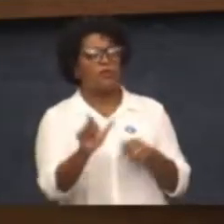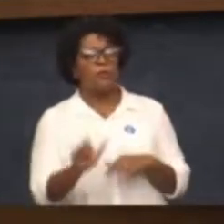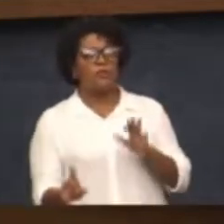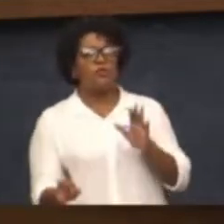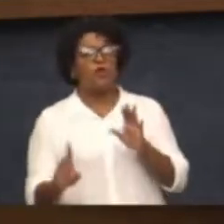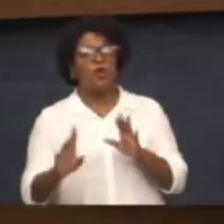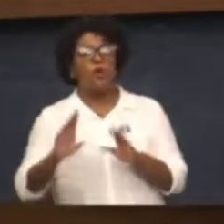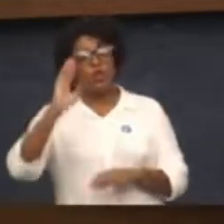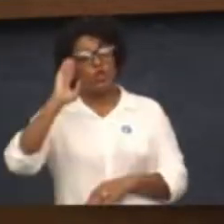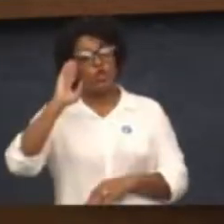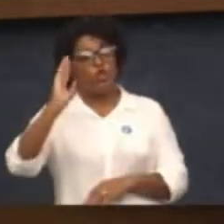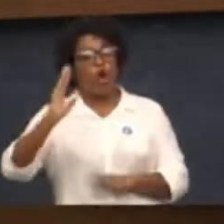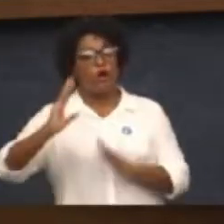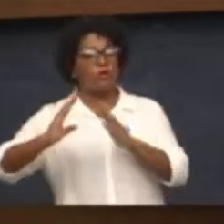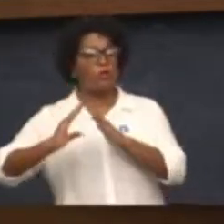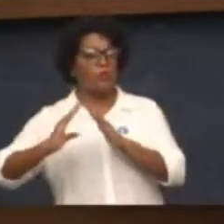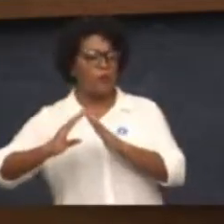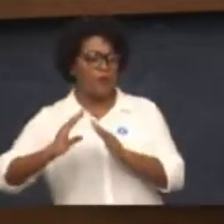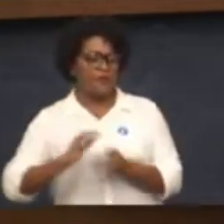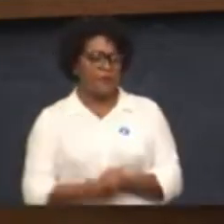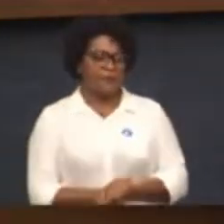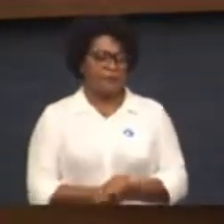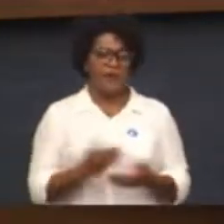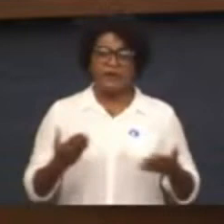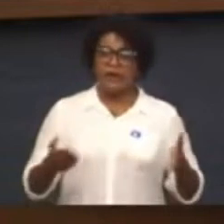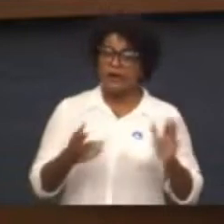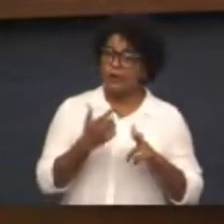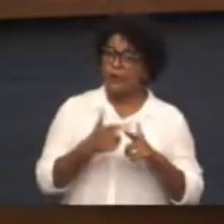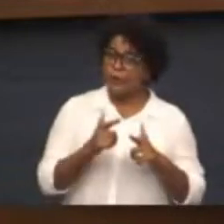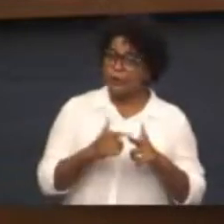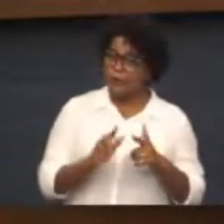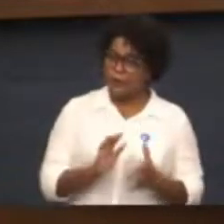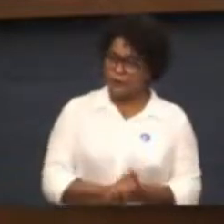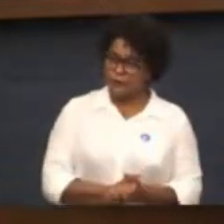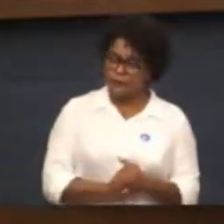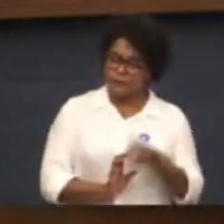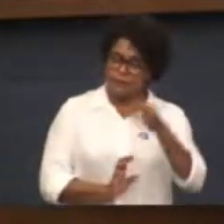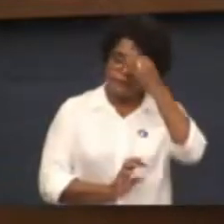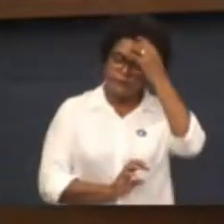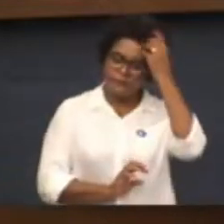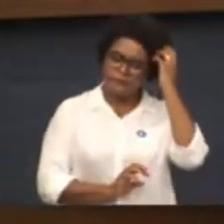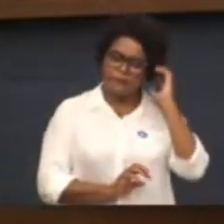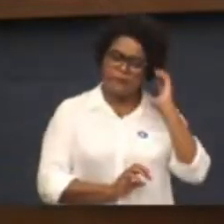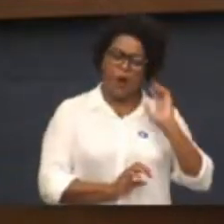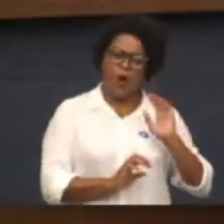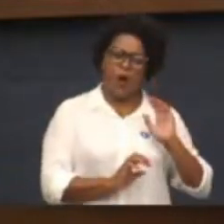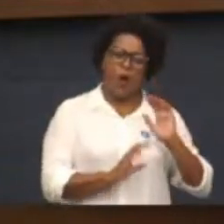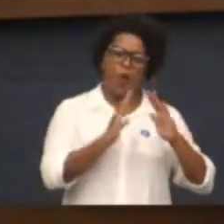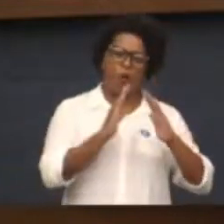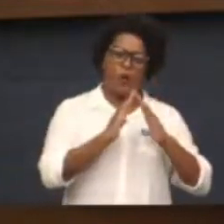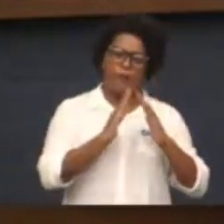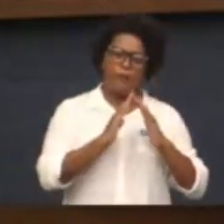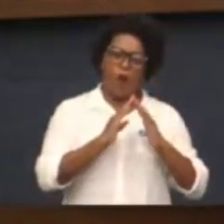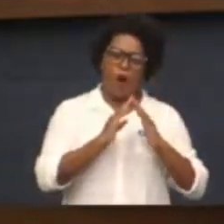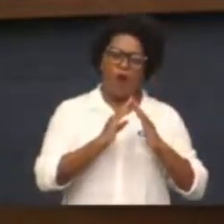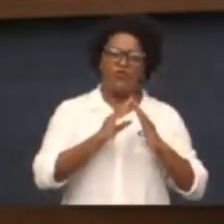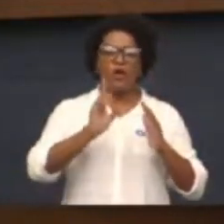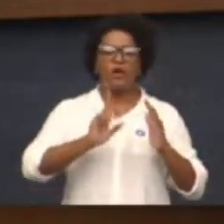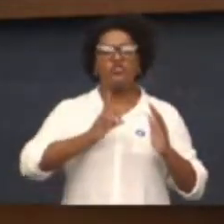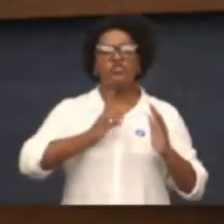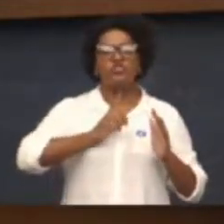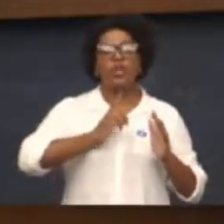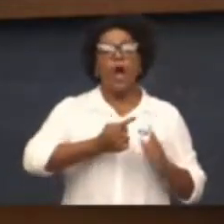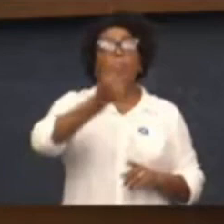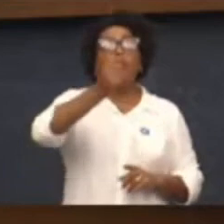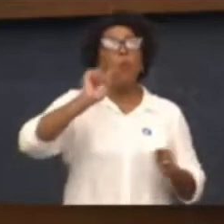imóvel. E aí vem o problema. O imóvel foi um imóvel objeto de interesse social lá atrás.